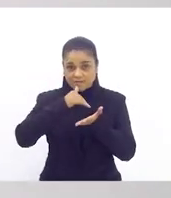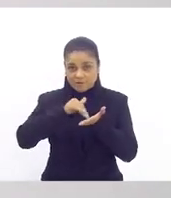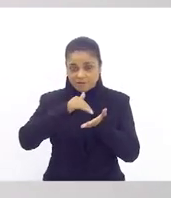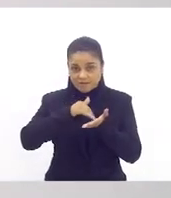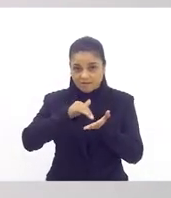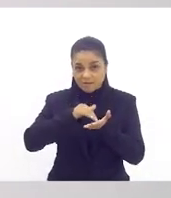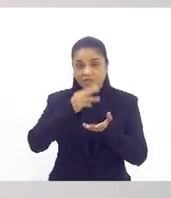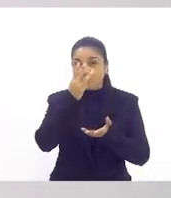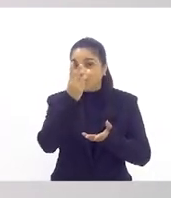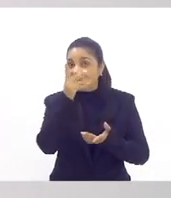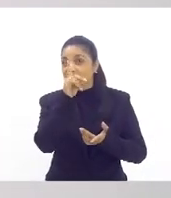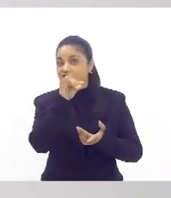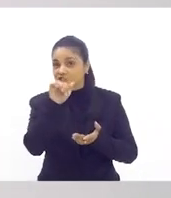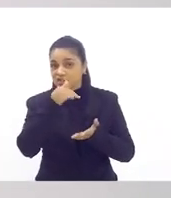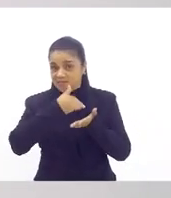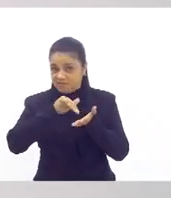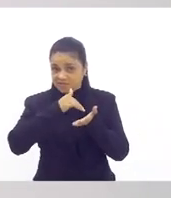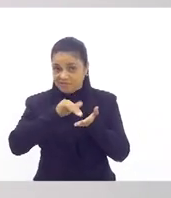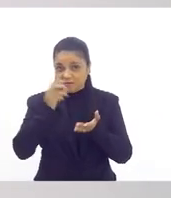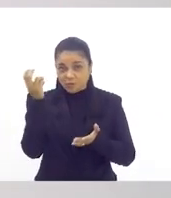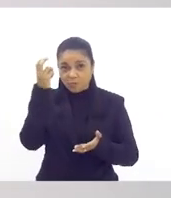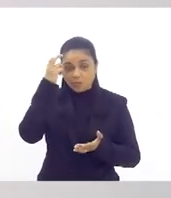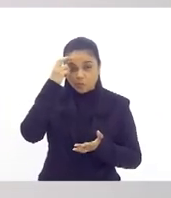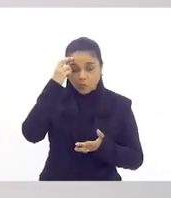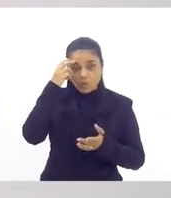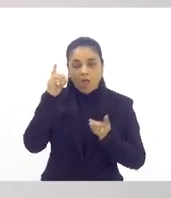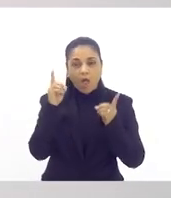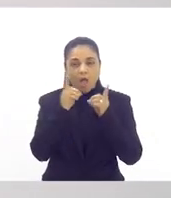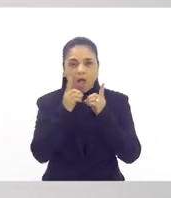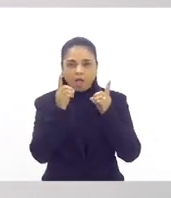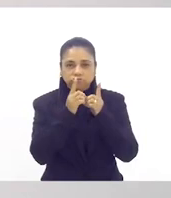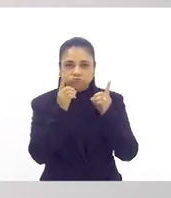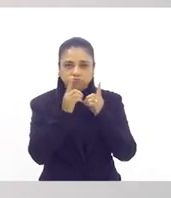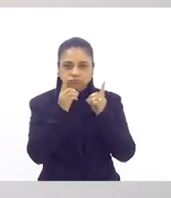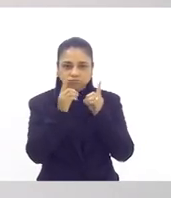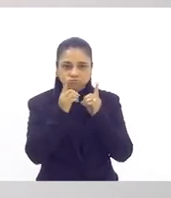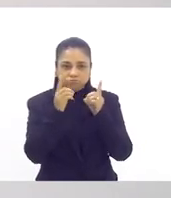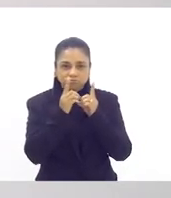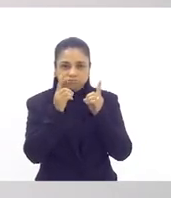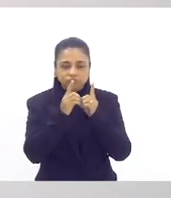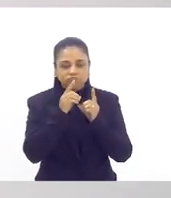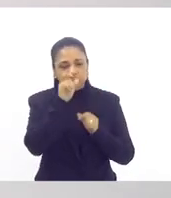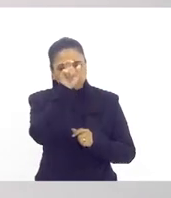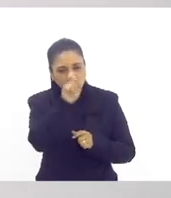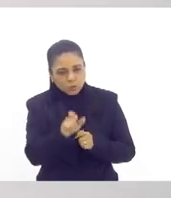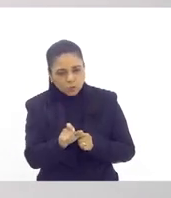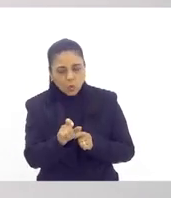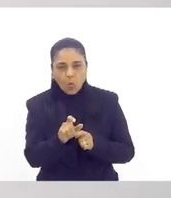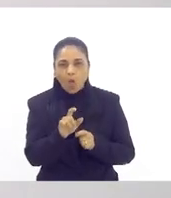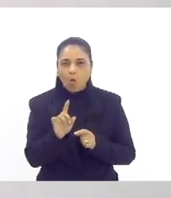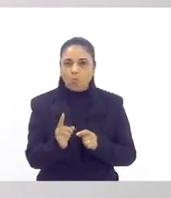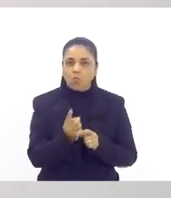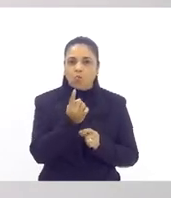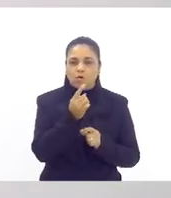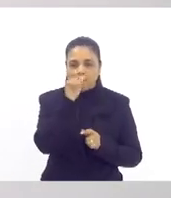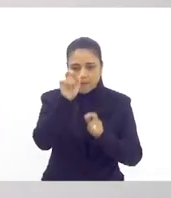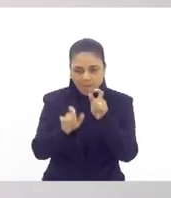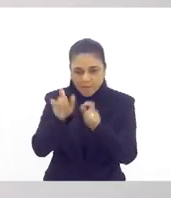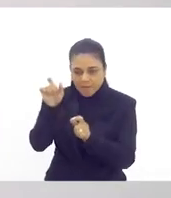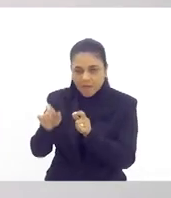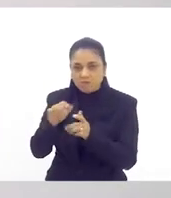três dias na Secretaria de Cultura atendendo de forma ind pessoal os secretários